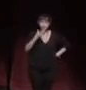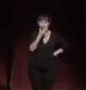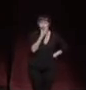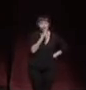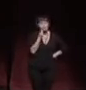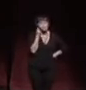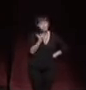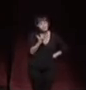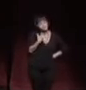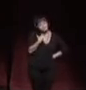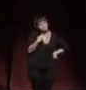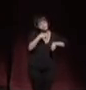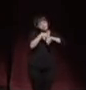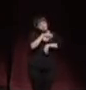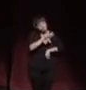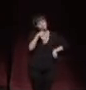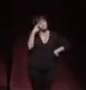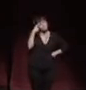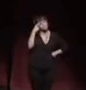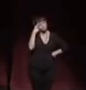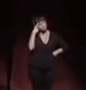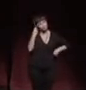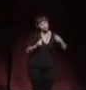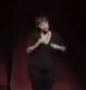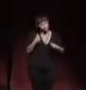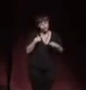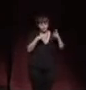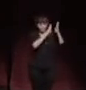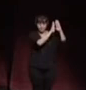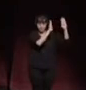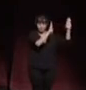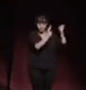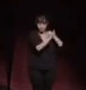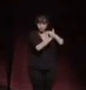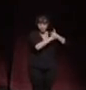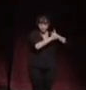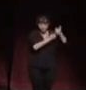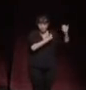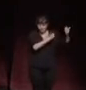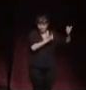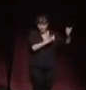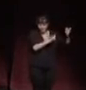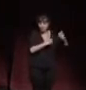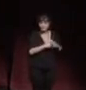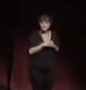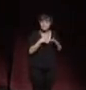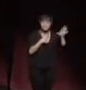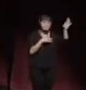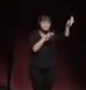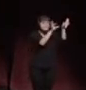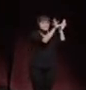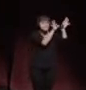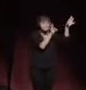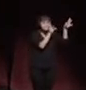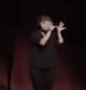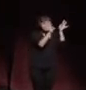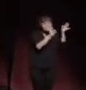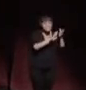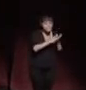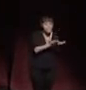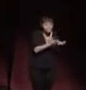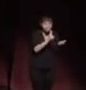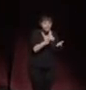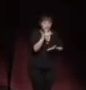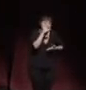dar um recurso a mais? Então eu estava próximo da biblioteca, eu selecionei para ele alguns livros, como Dorme